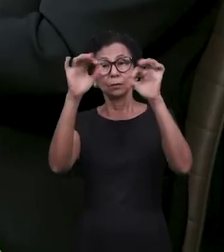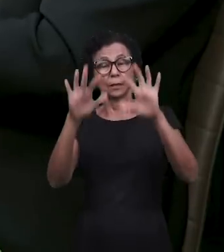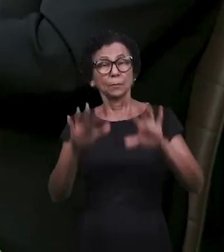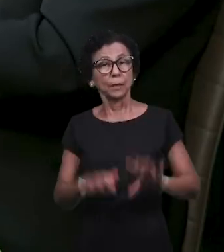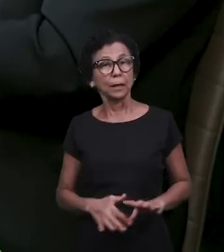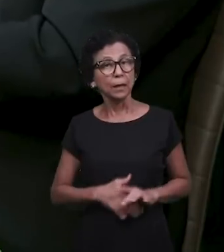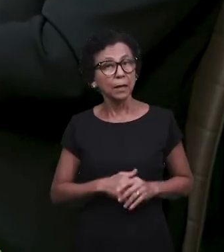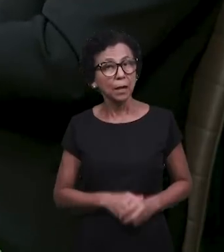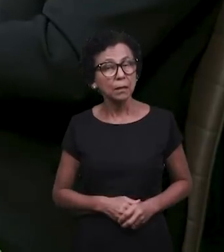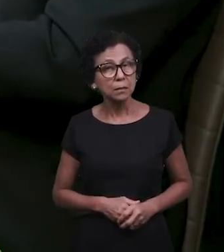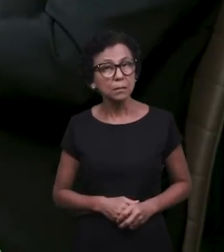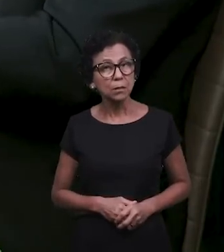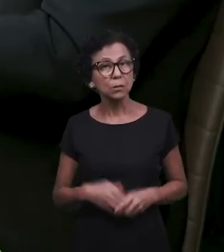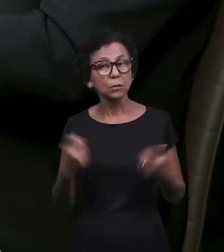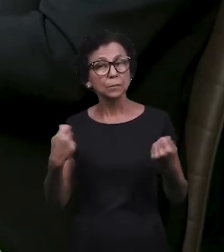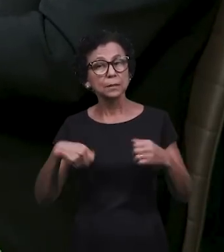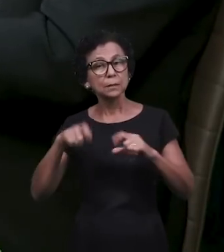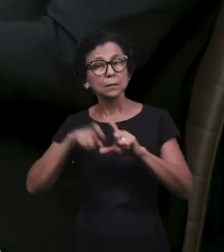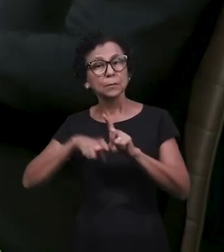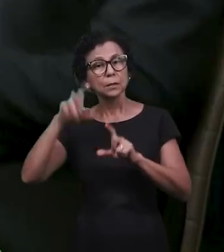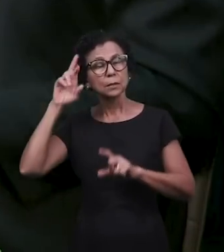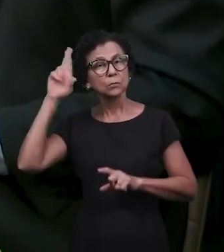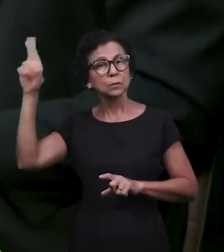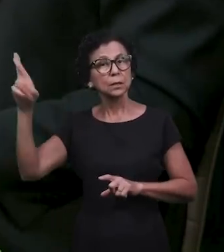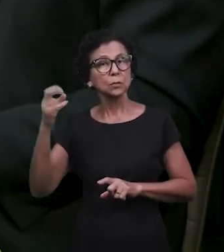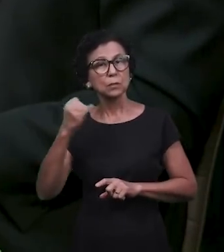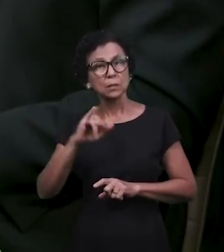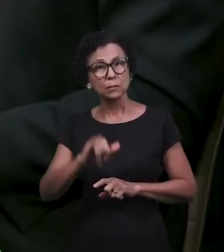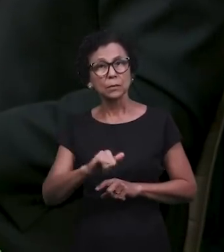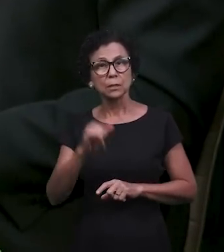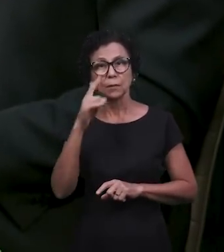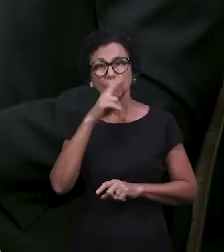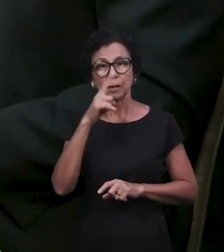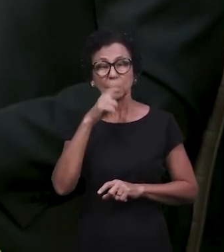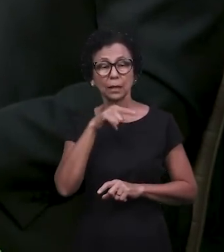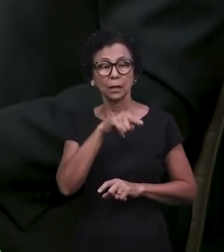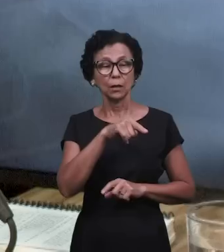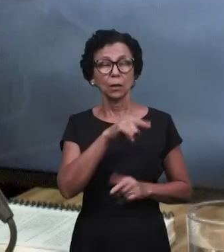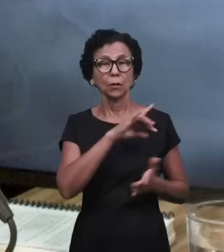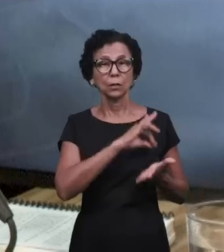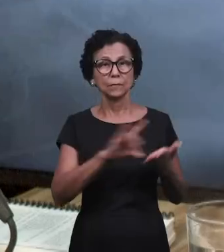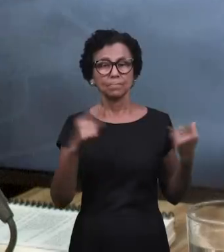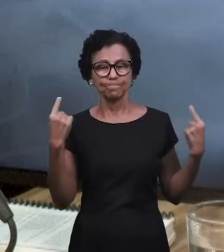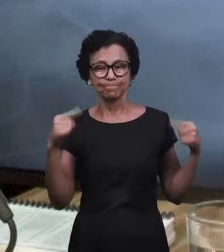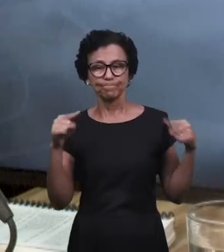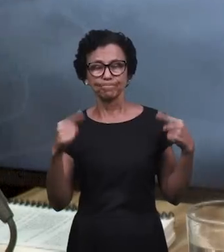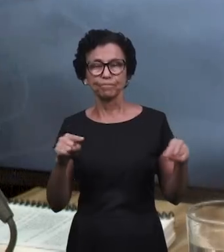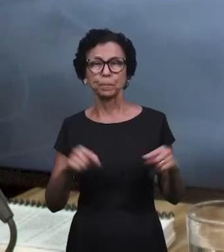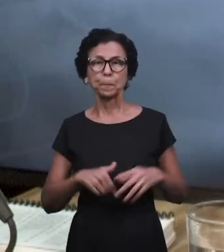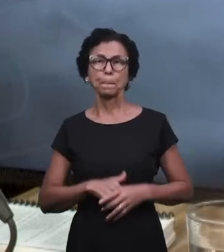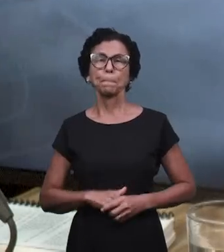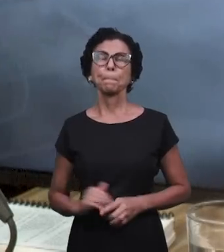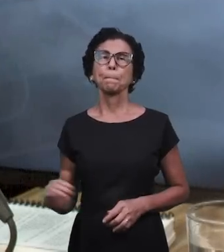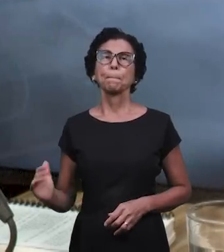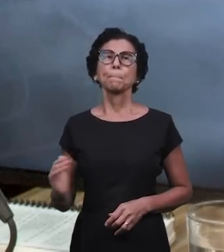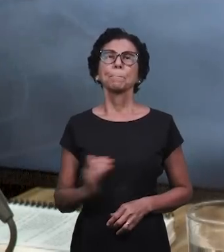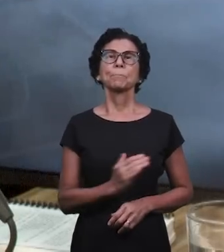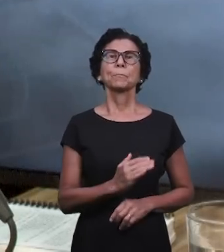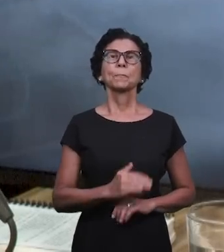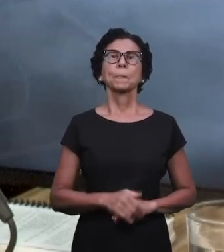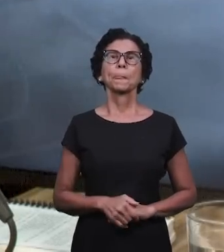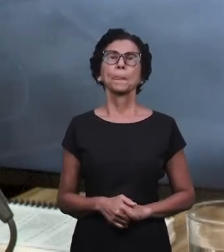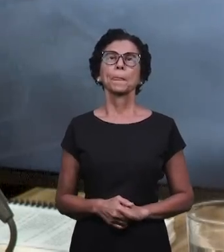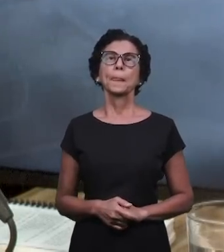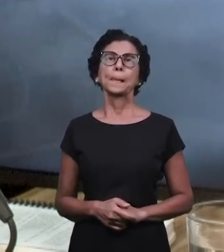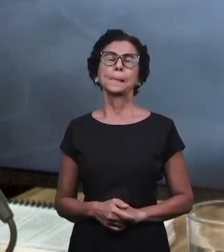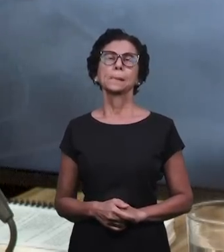o inimigo vai prevalecer. Amém. Agora, tem um fato interessante aqui, pegando esse gancho,